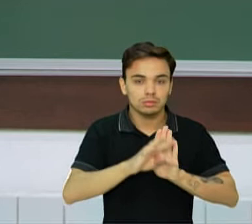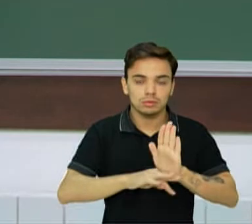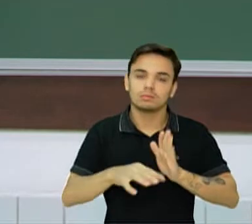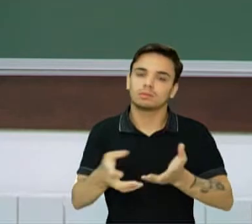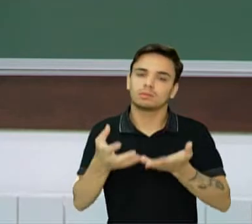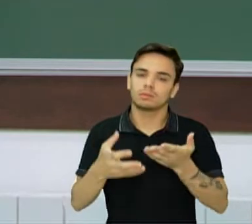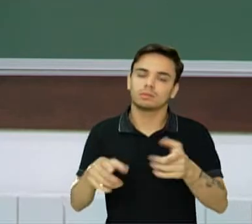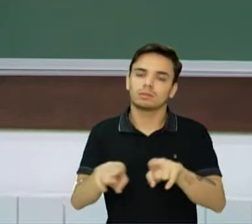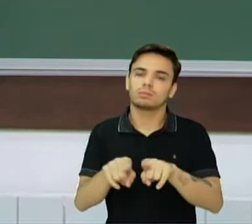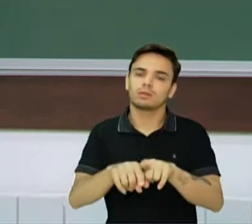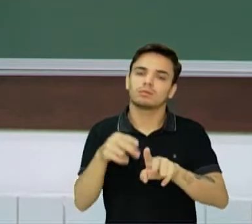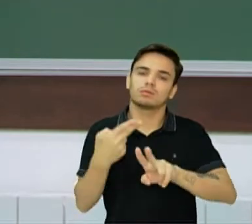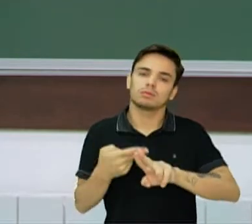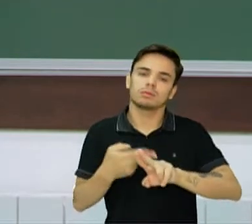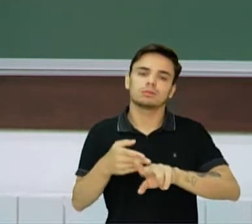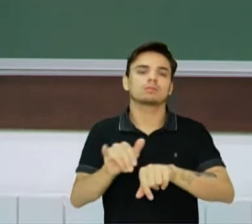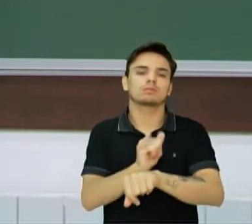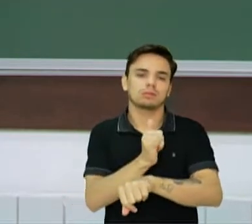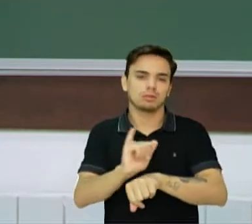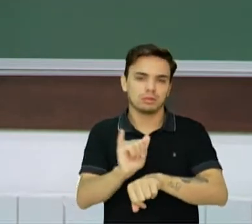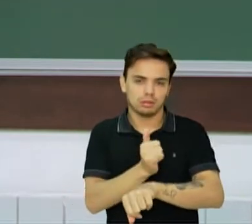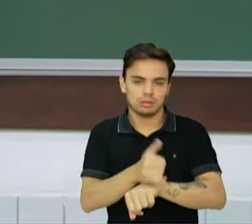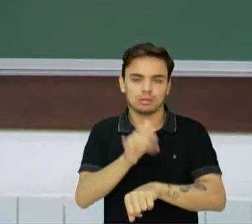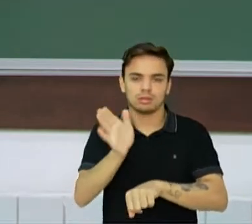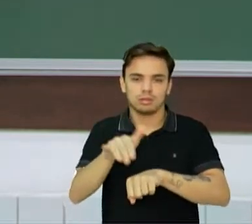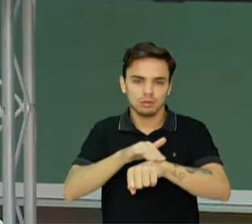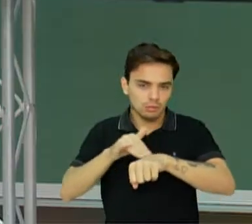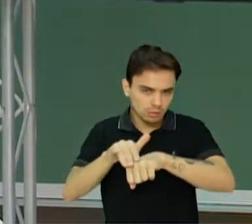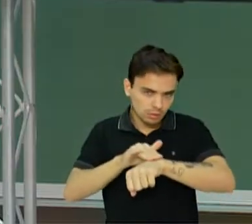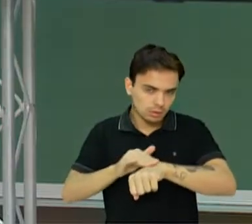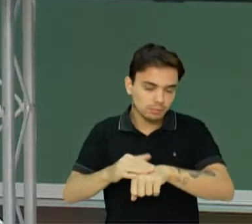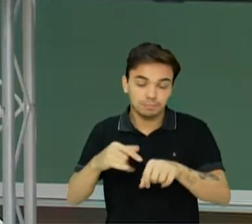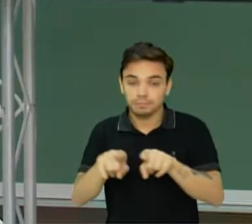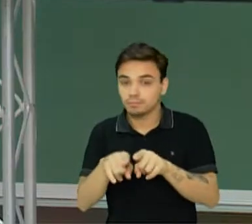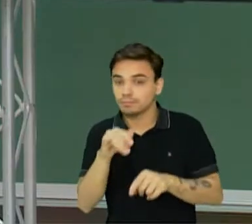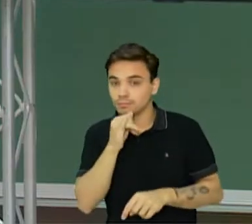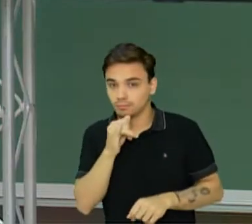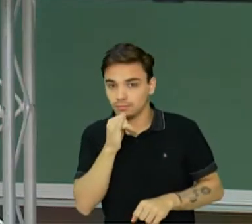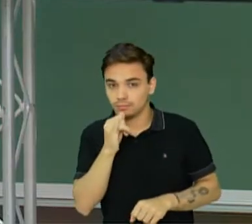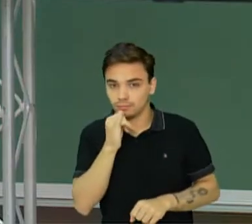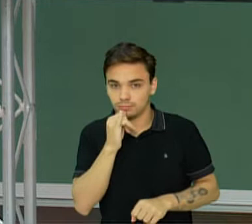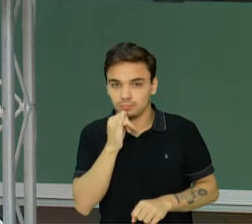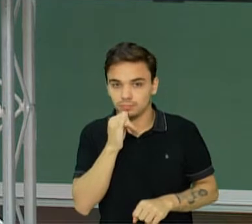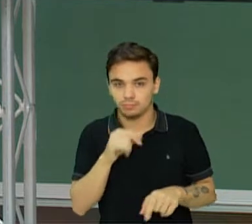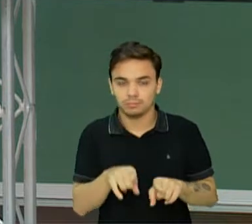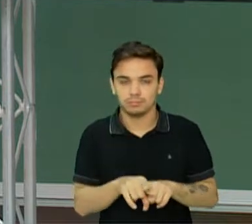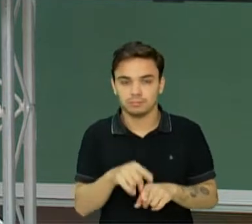buscando aquelas técnicas que a gente vem conversando. Como, por exemplo,